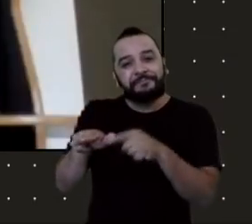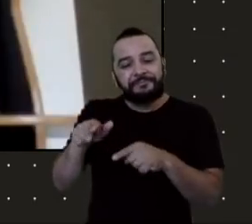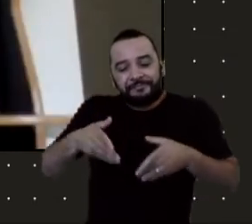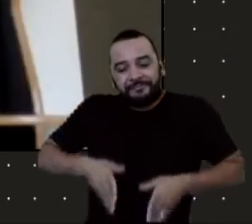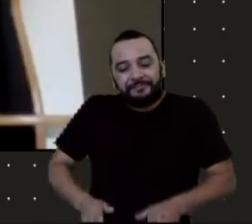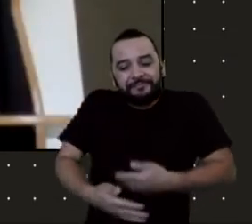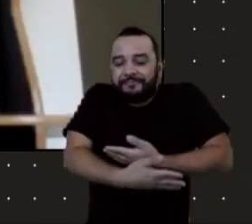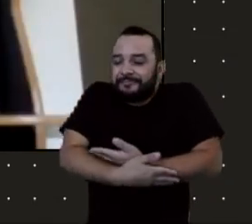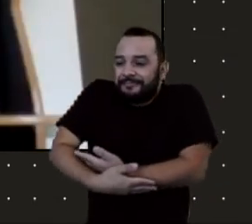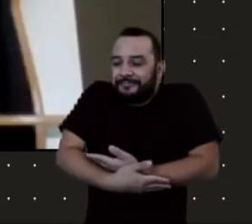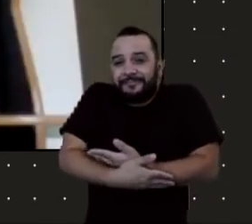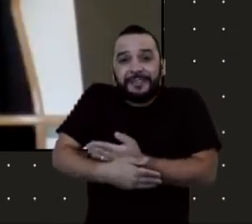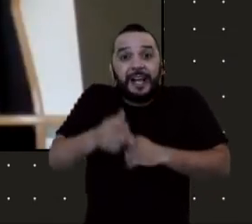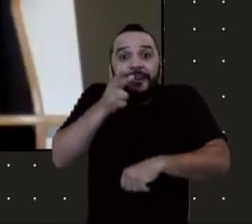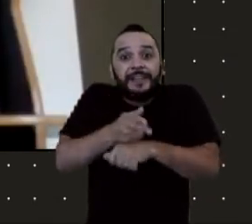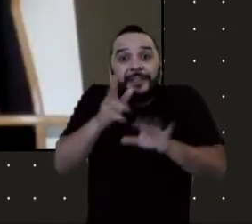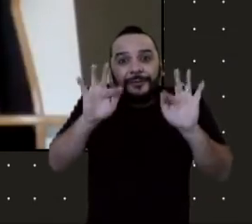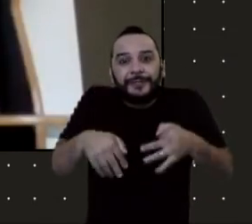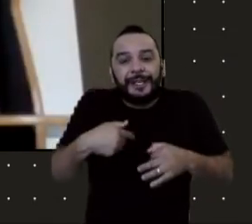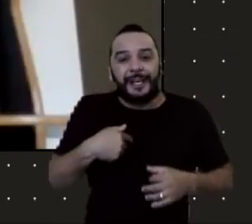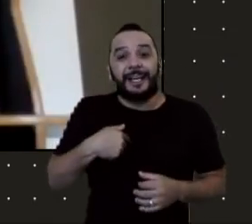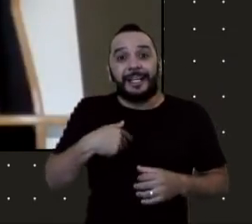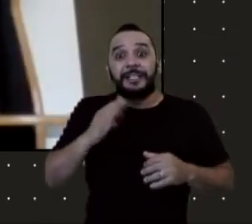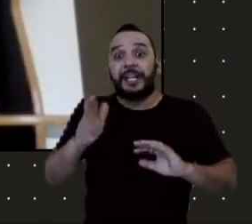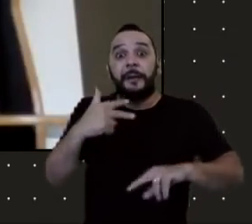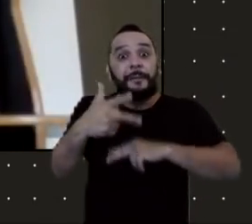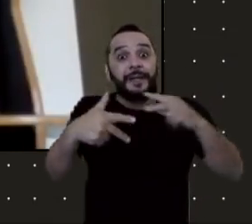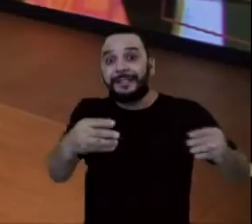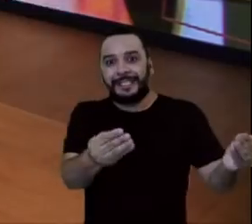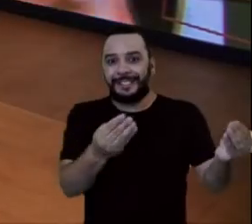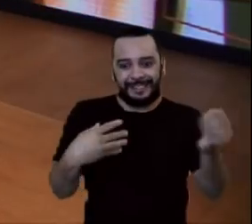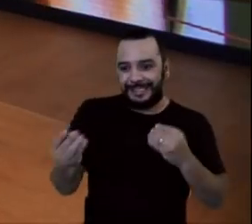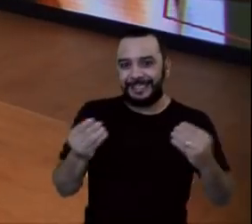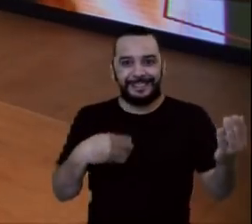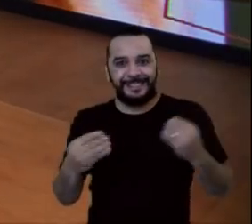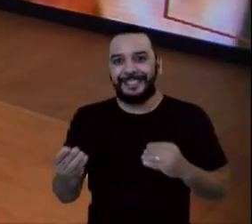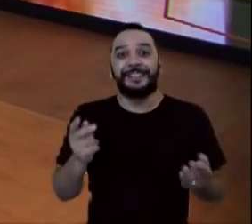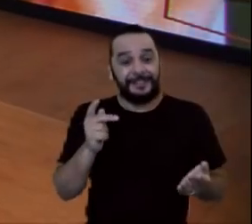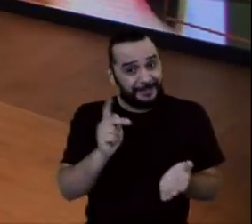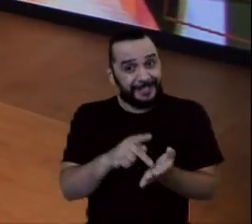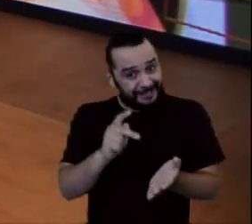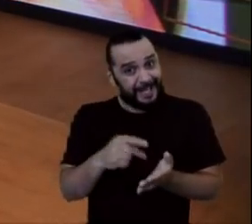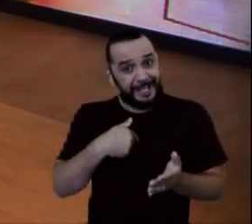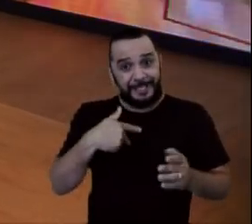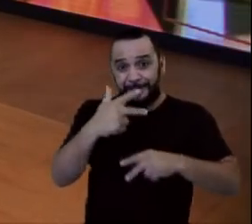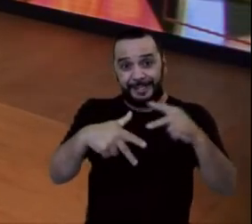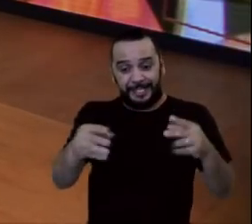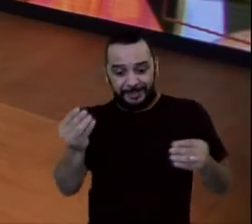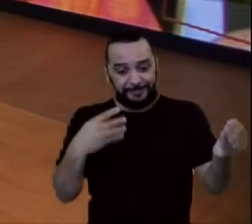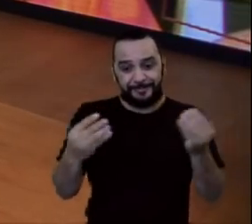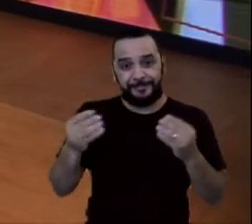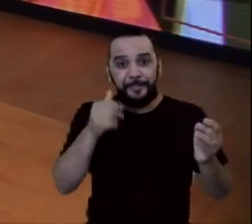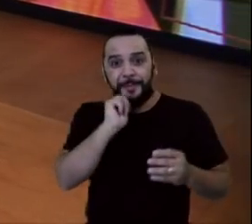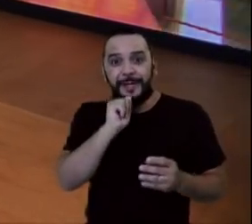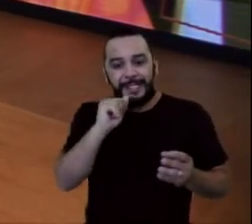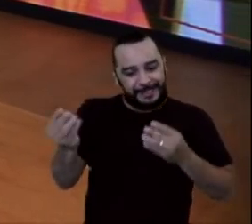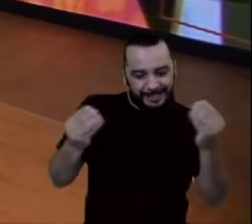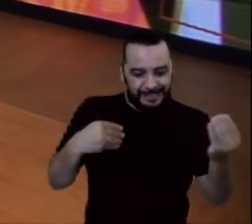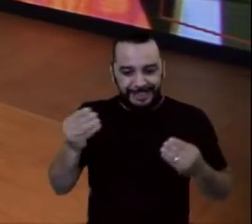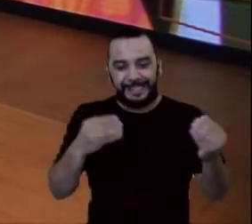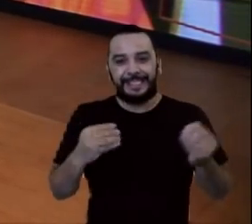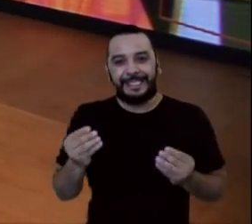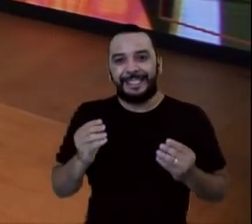E aí, quando ela terminou a gravação e saiu, ela me conta que ganhou muitos presentinhos, sabe? Que eu, na verdade, ganhei muitos presentinhos dos fãs